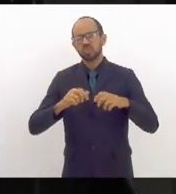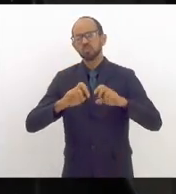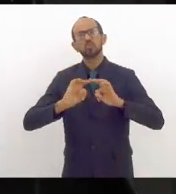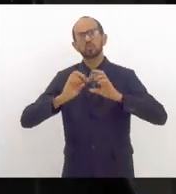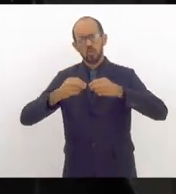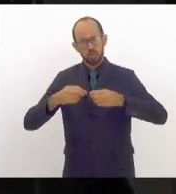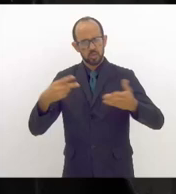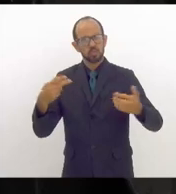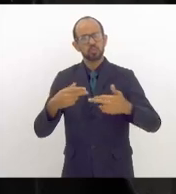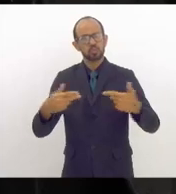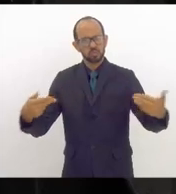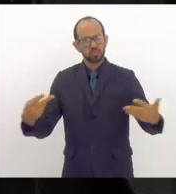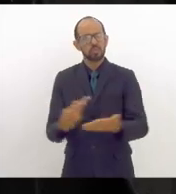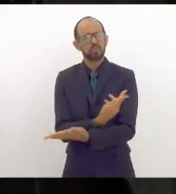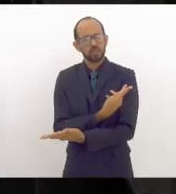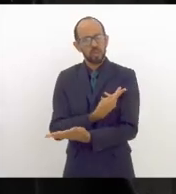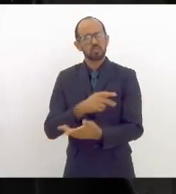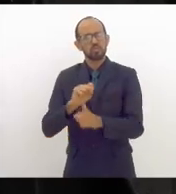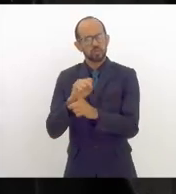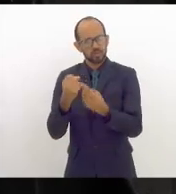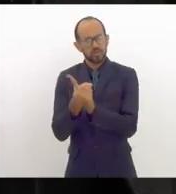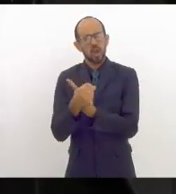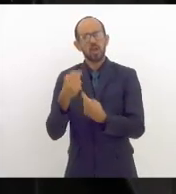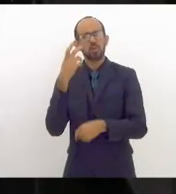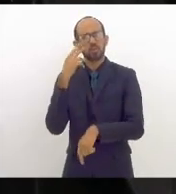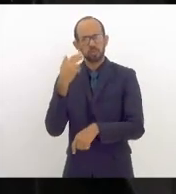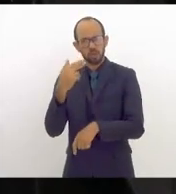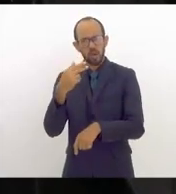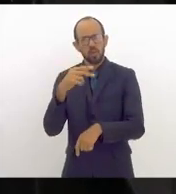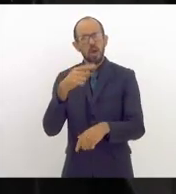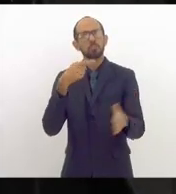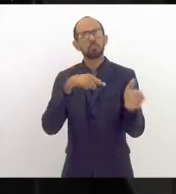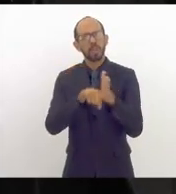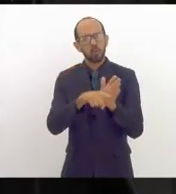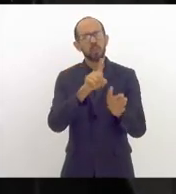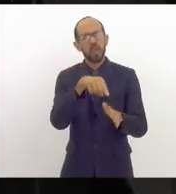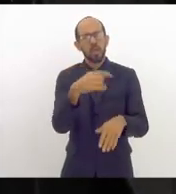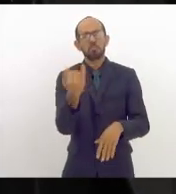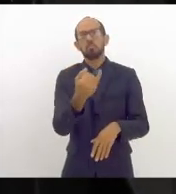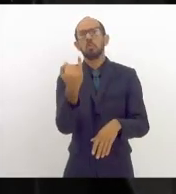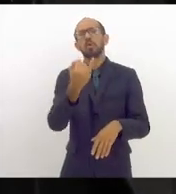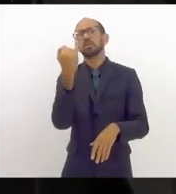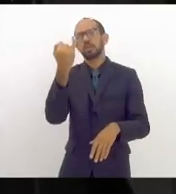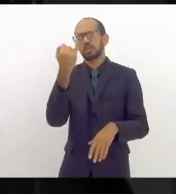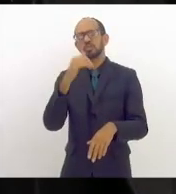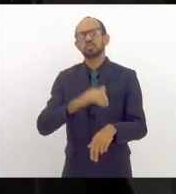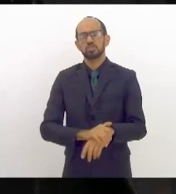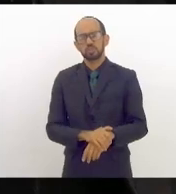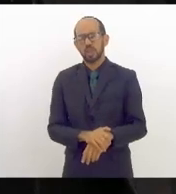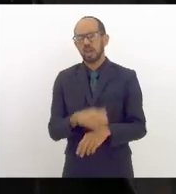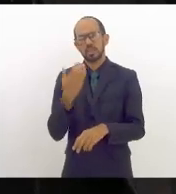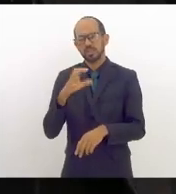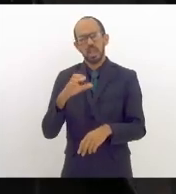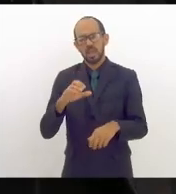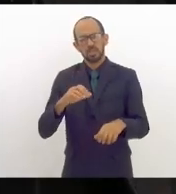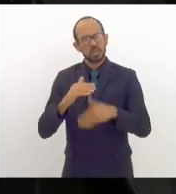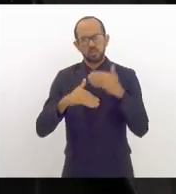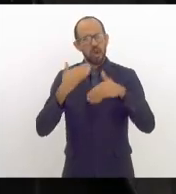enfim evidentemente que a pergunta é fundamental a ciência não avança conhecimento